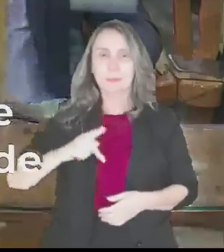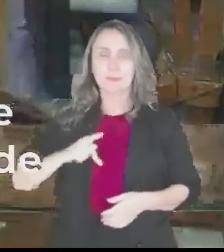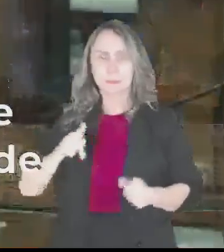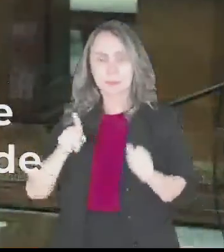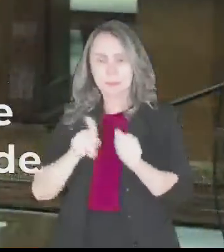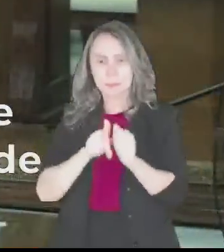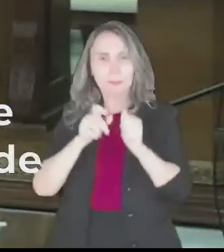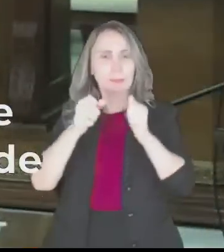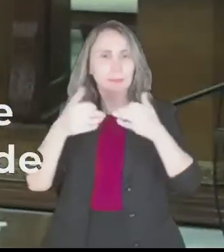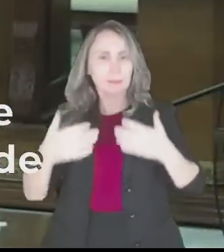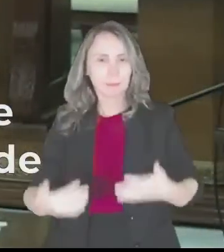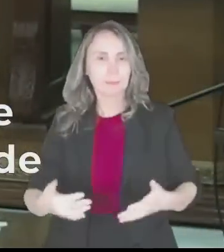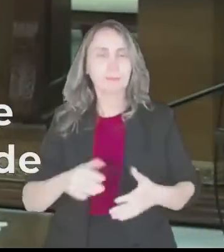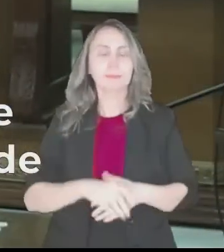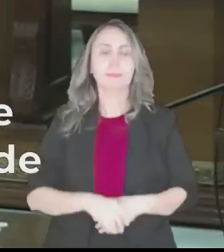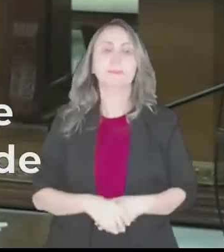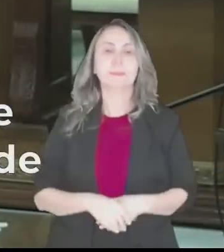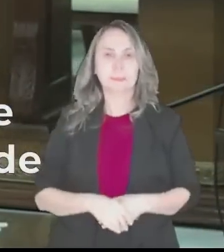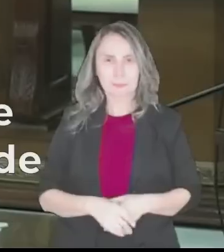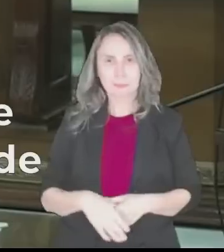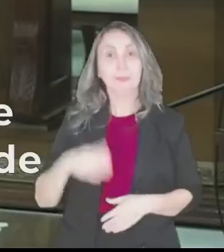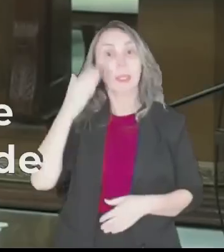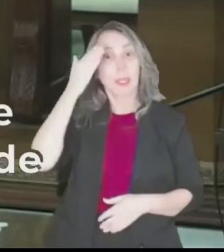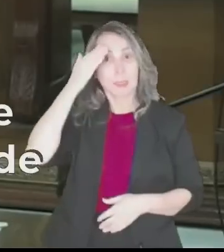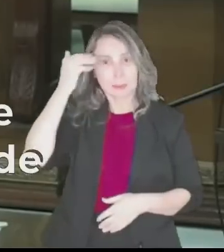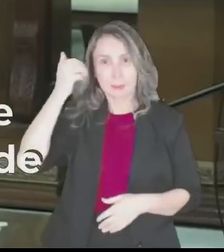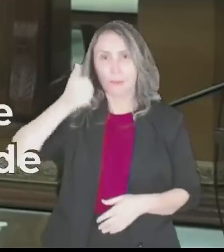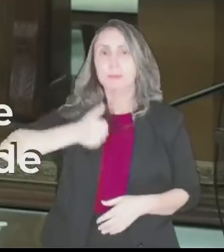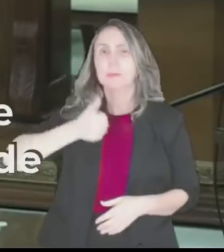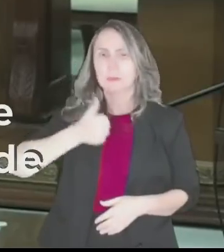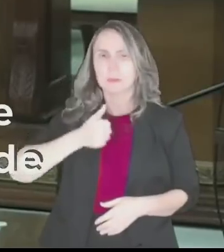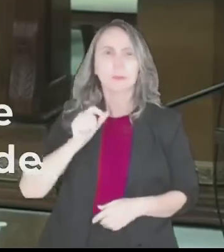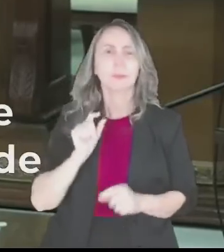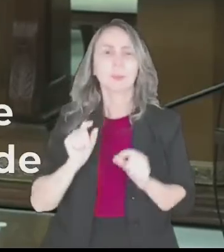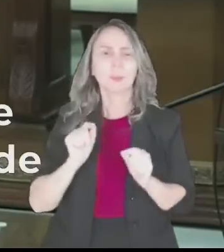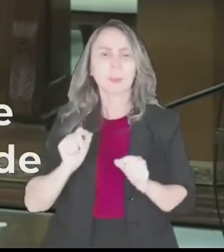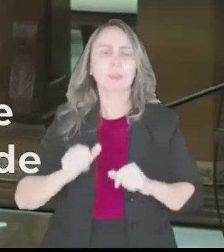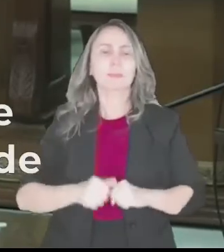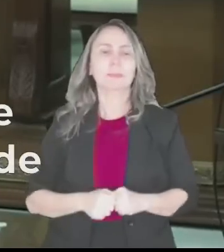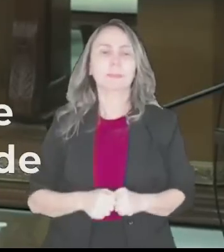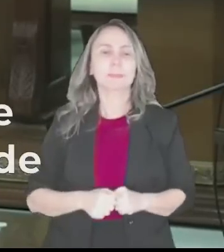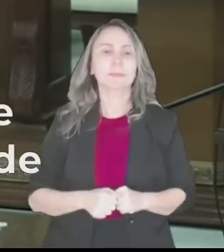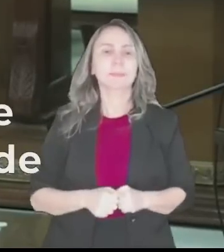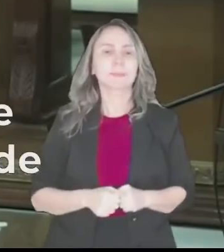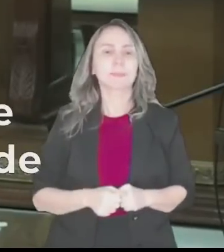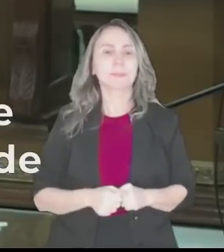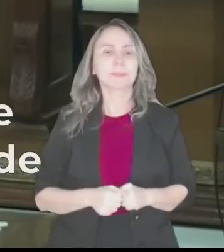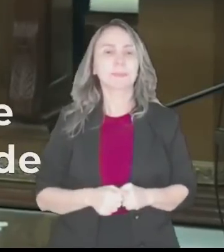gentileza. Sabendo primeiramente isto, que nenhuma profecia